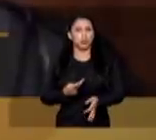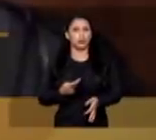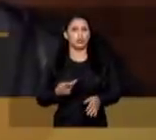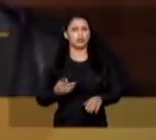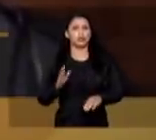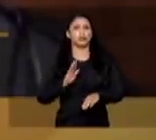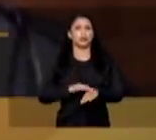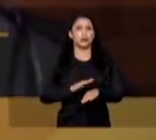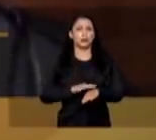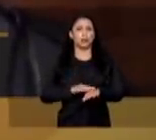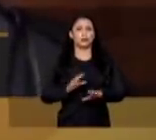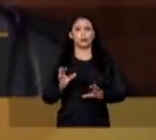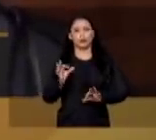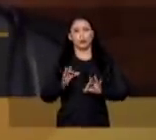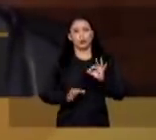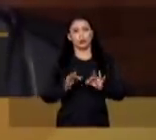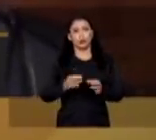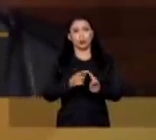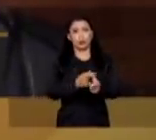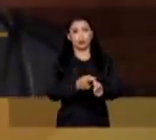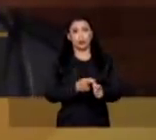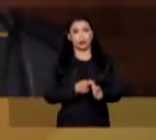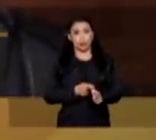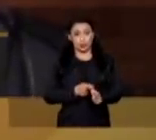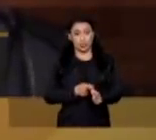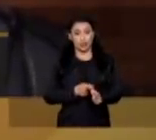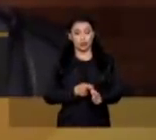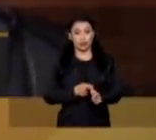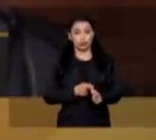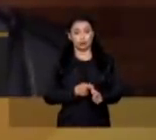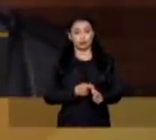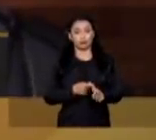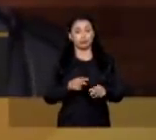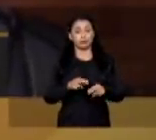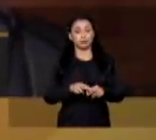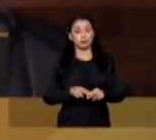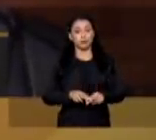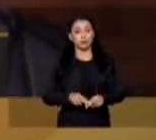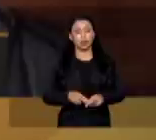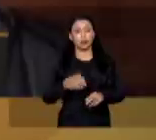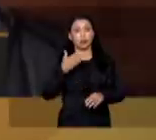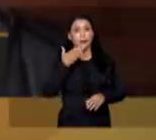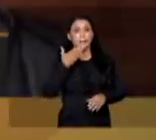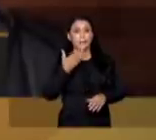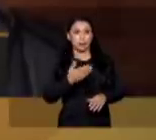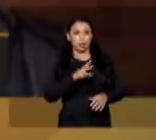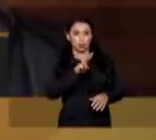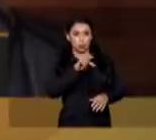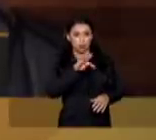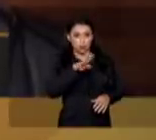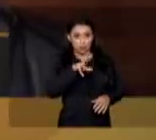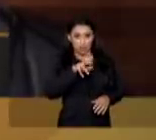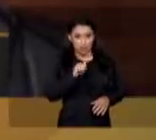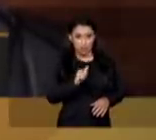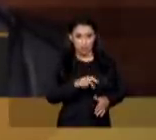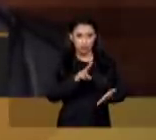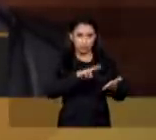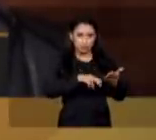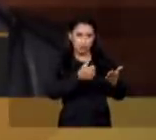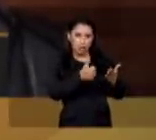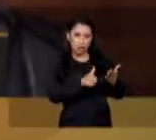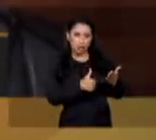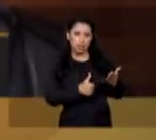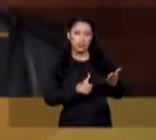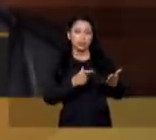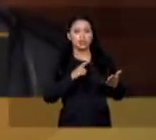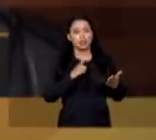julgamento colegiado encontrar-se suspenso em razão de pedido de vista não me parece, com